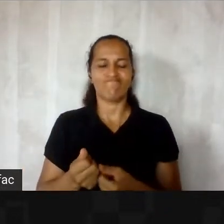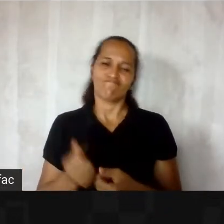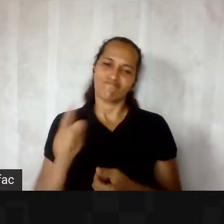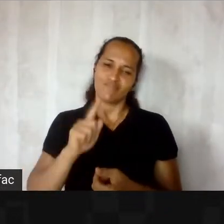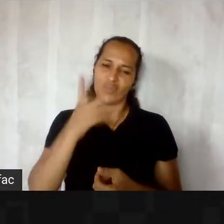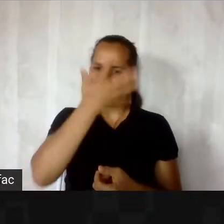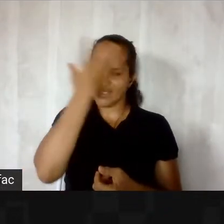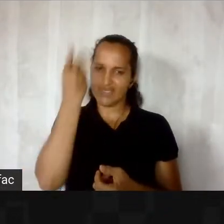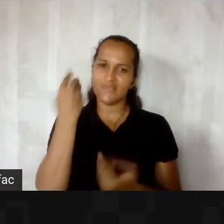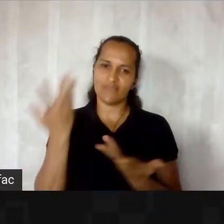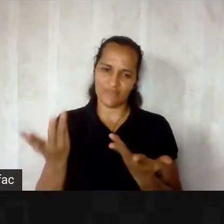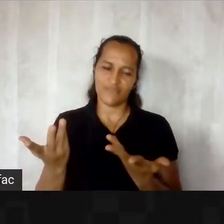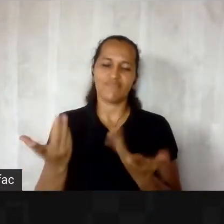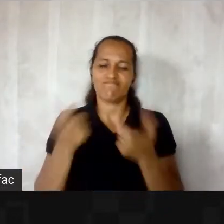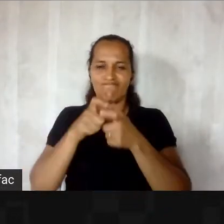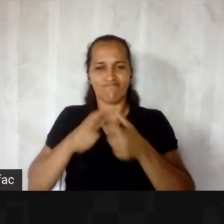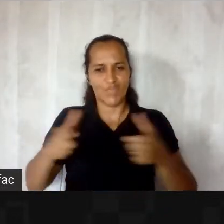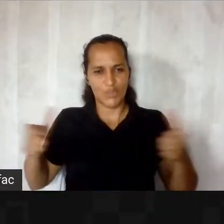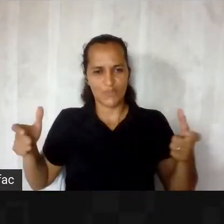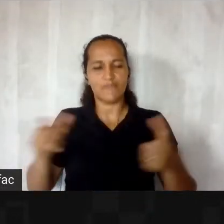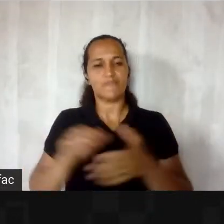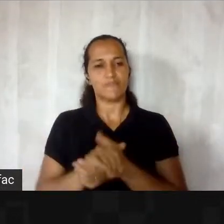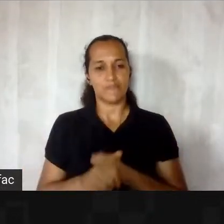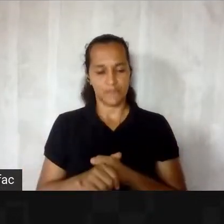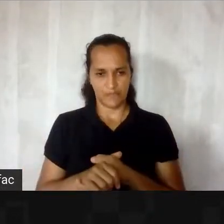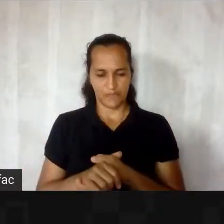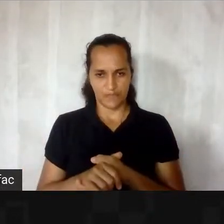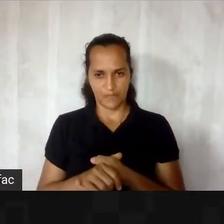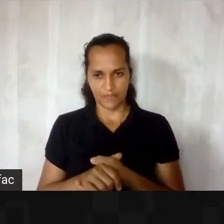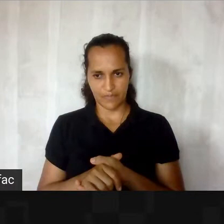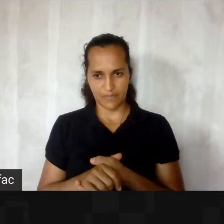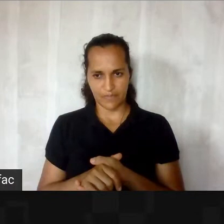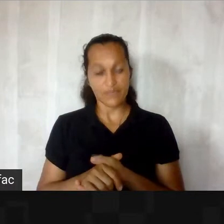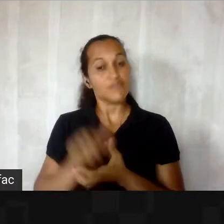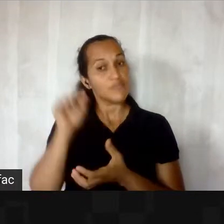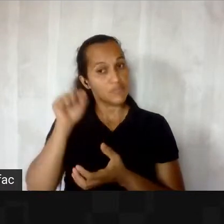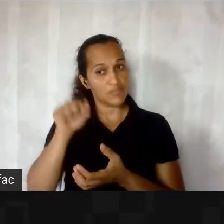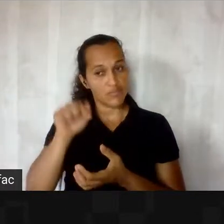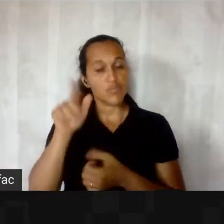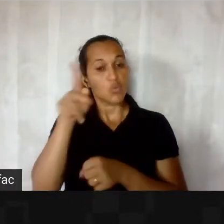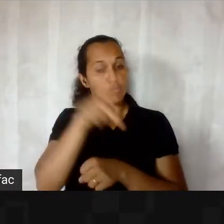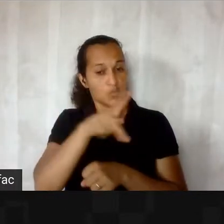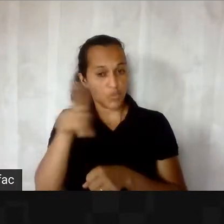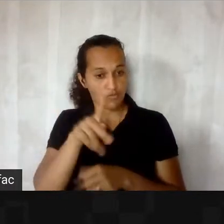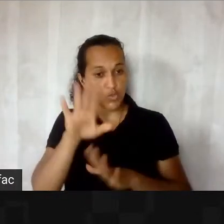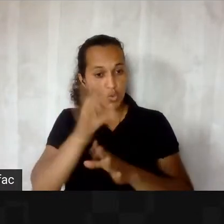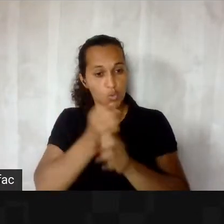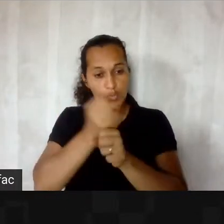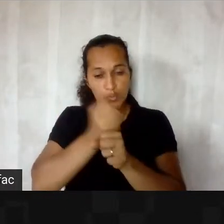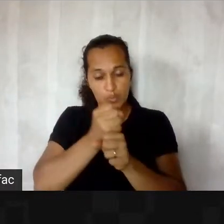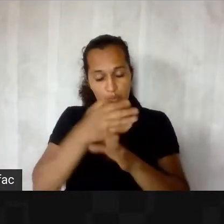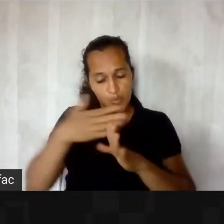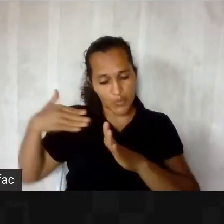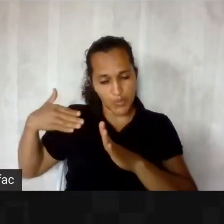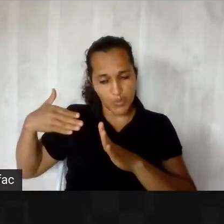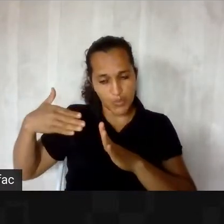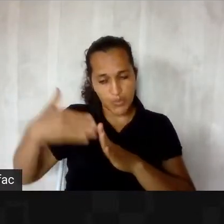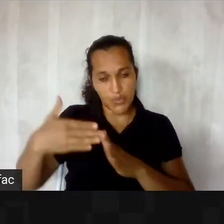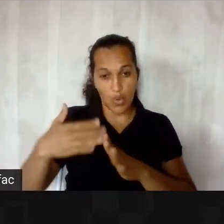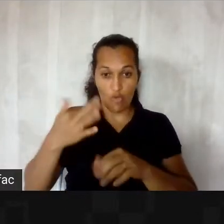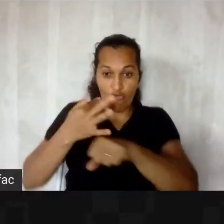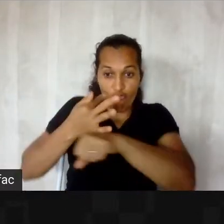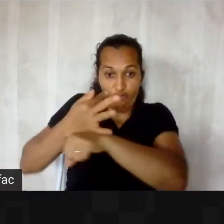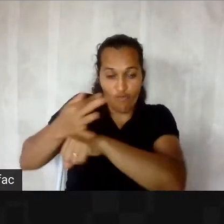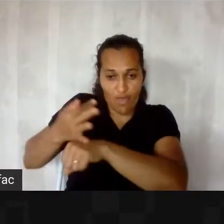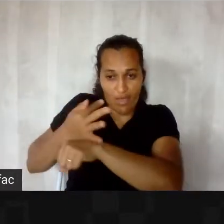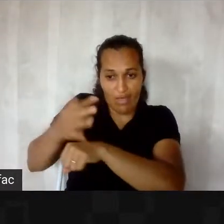a grande maioria. Foram esses mesmos professores que, durante suas férias, assumiram a